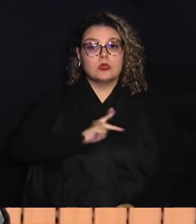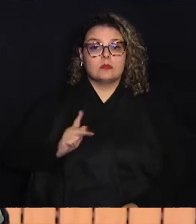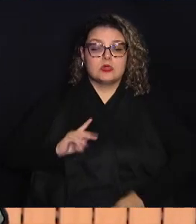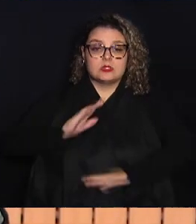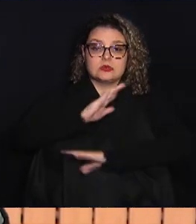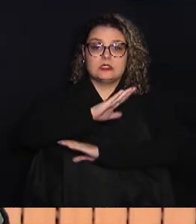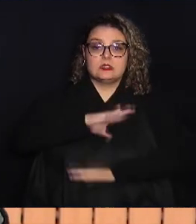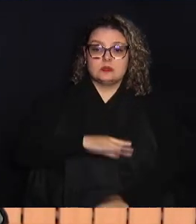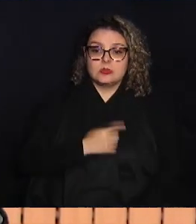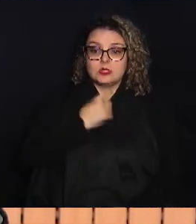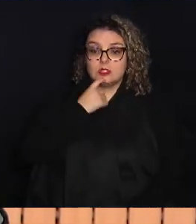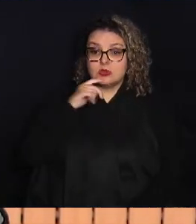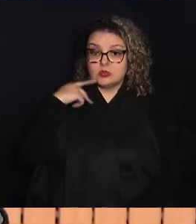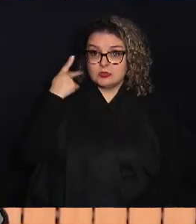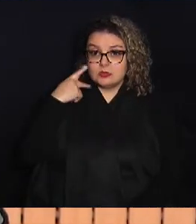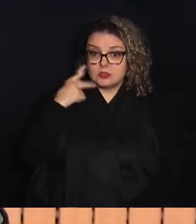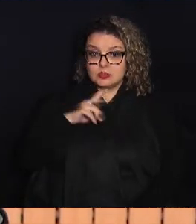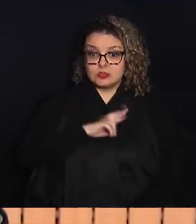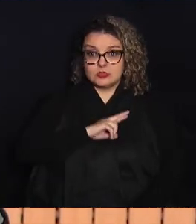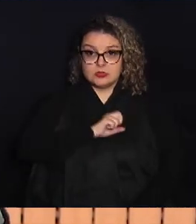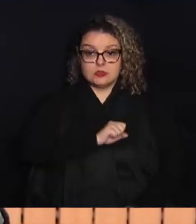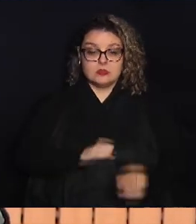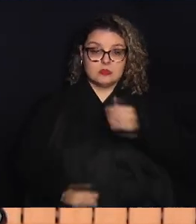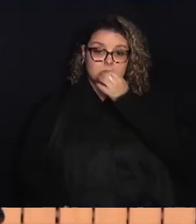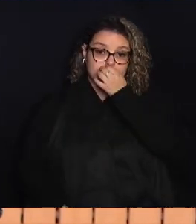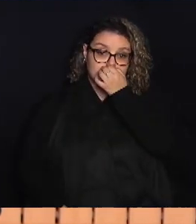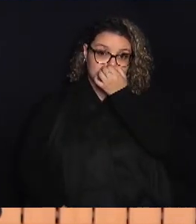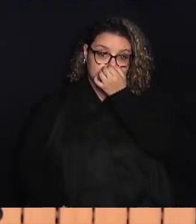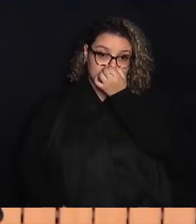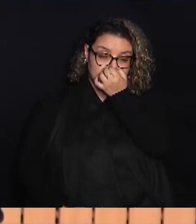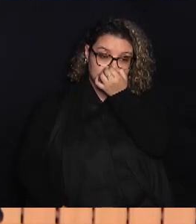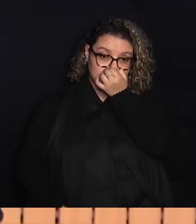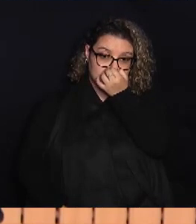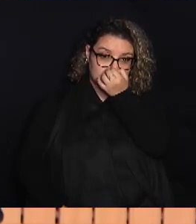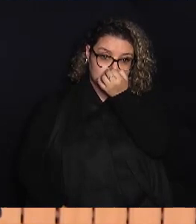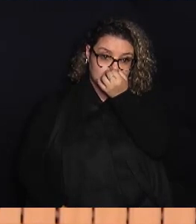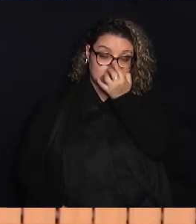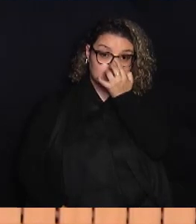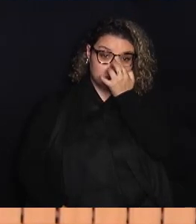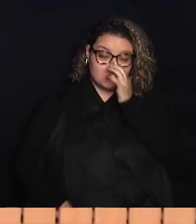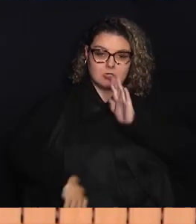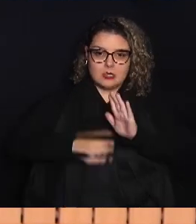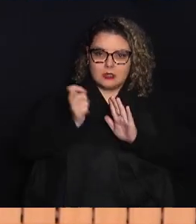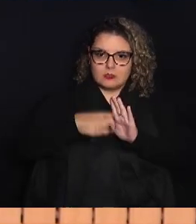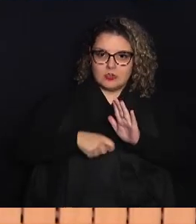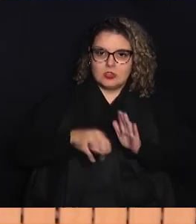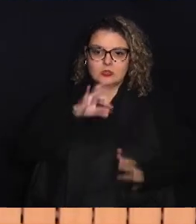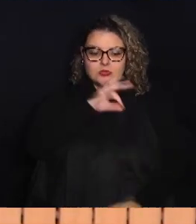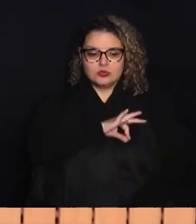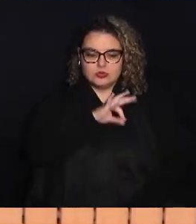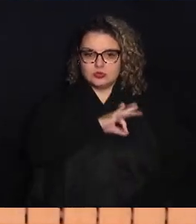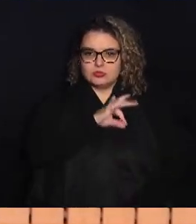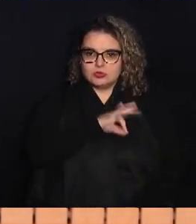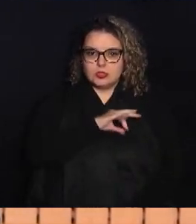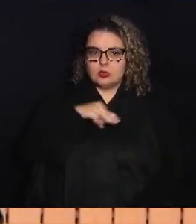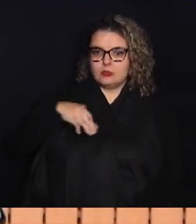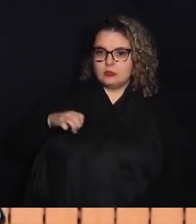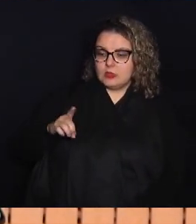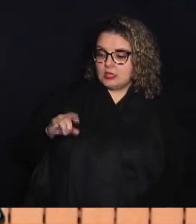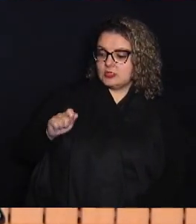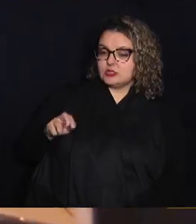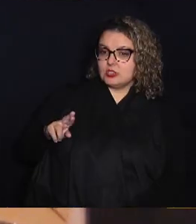de acordo com o presidente da Câmara de Campinas o vereador luí rocini é necessário incluir a efetivação da